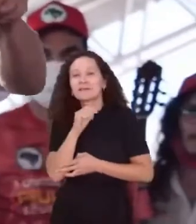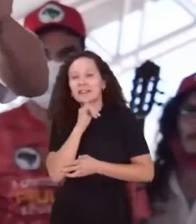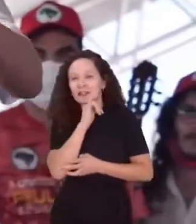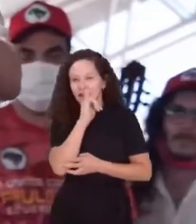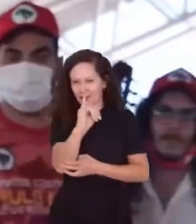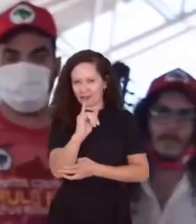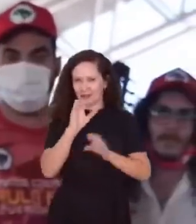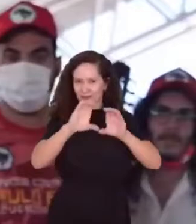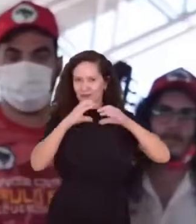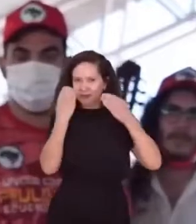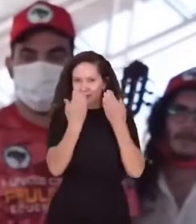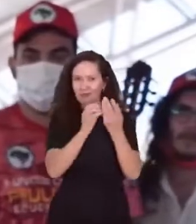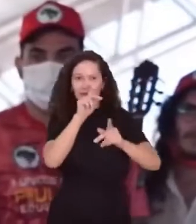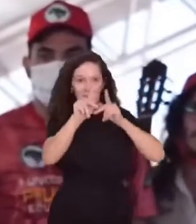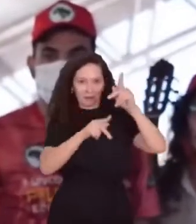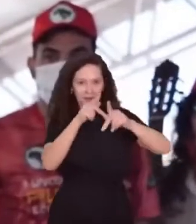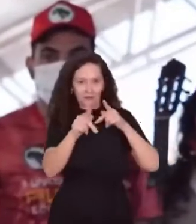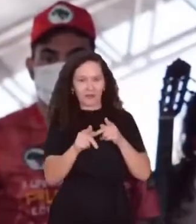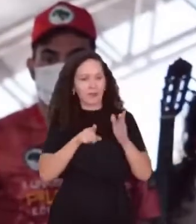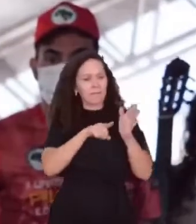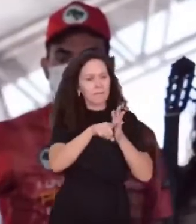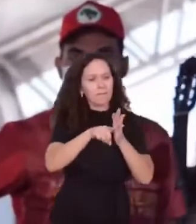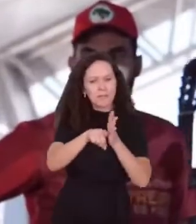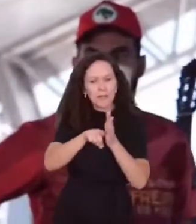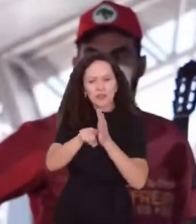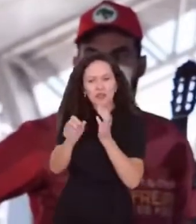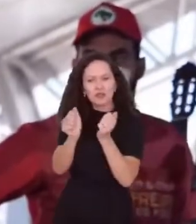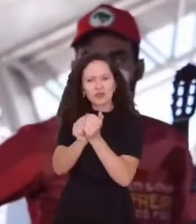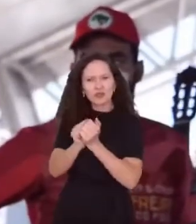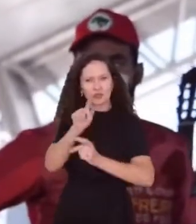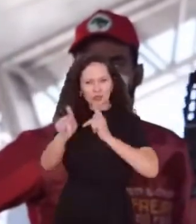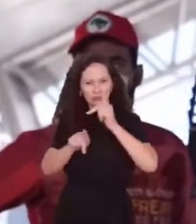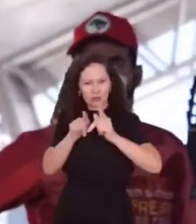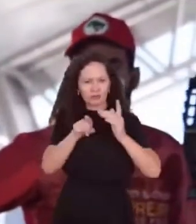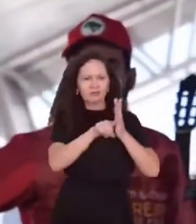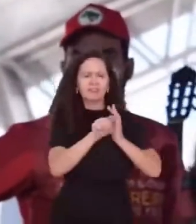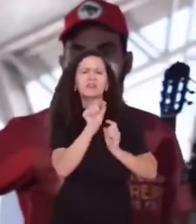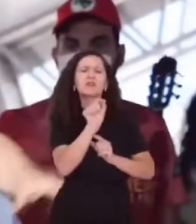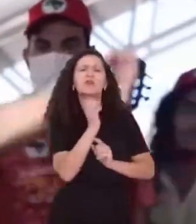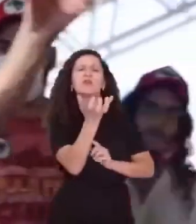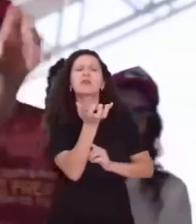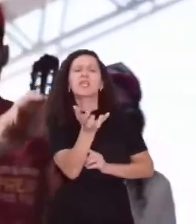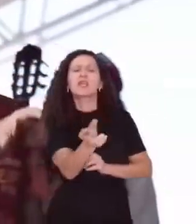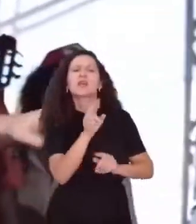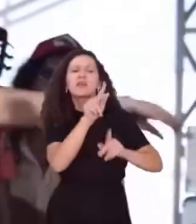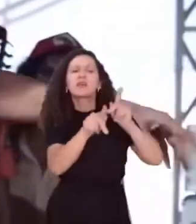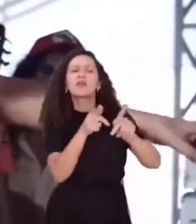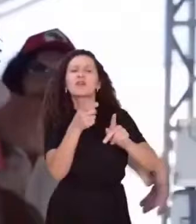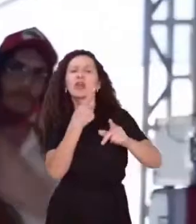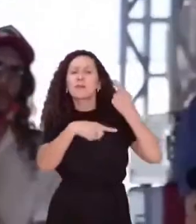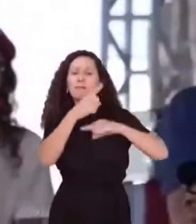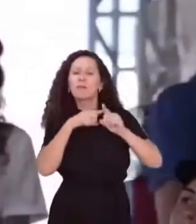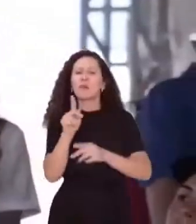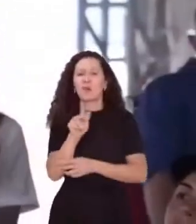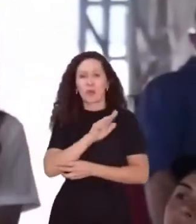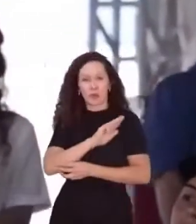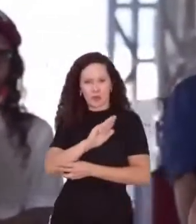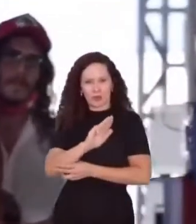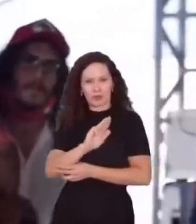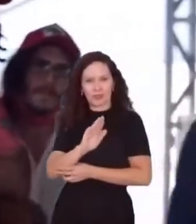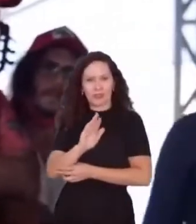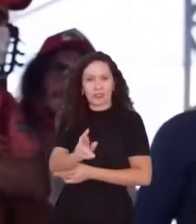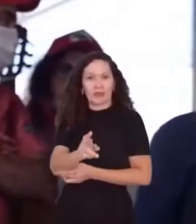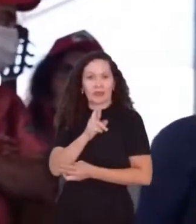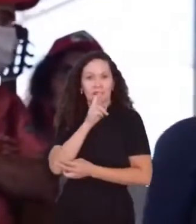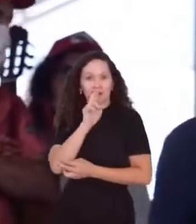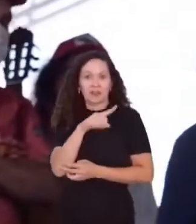para pesquisar no meio do povo. O que vocês querem que o Lula mude? E quem sabe nós estamos trocando figurinha com o